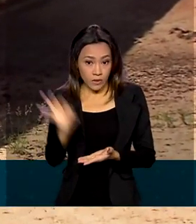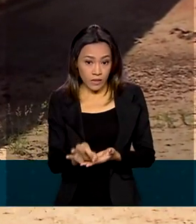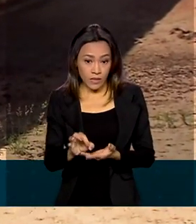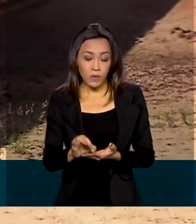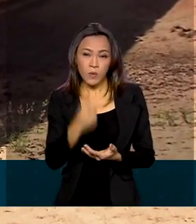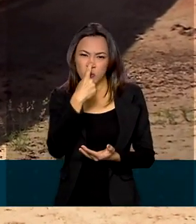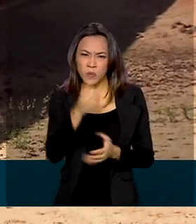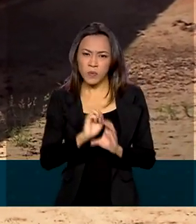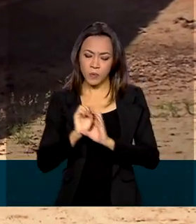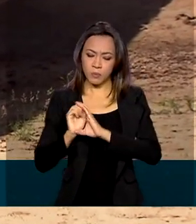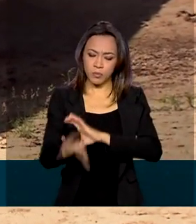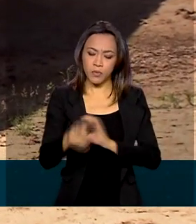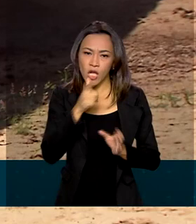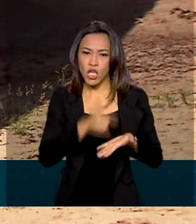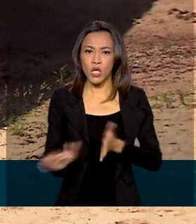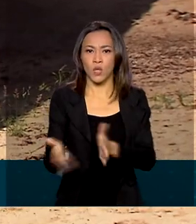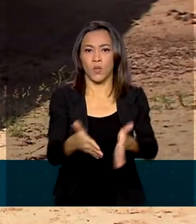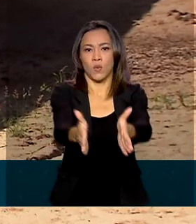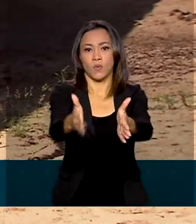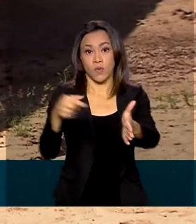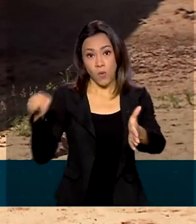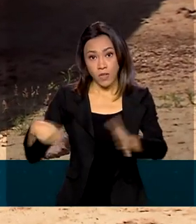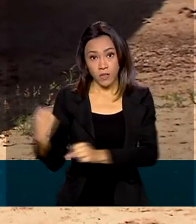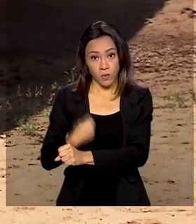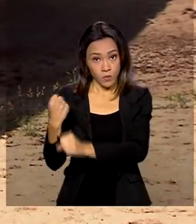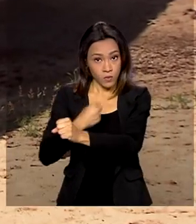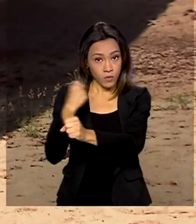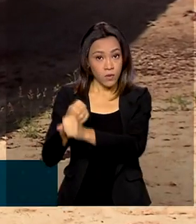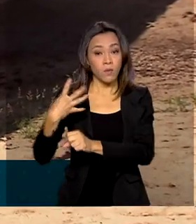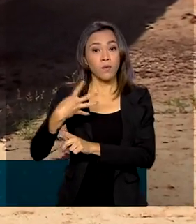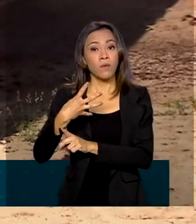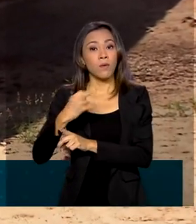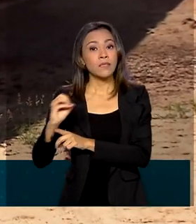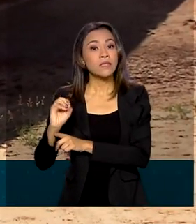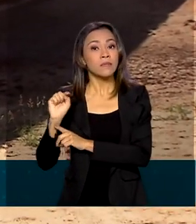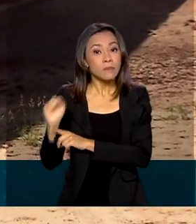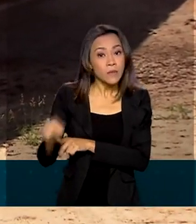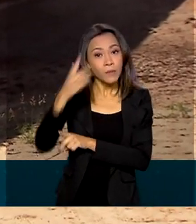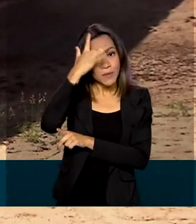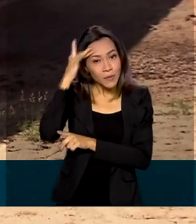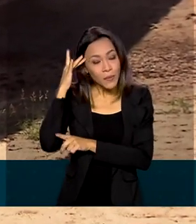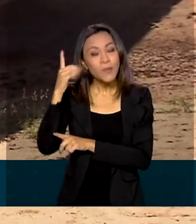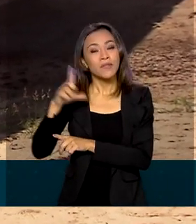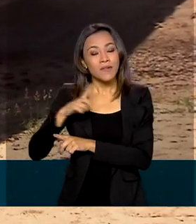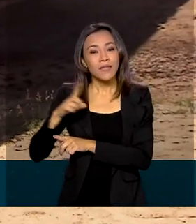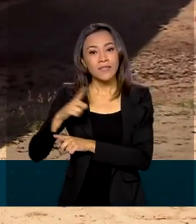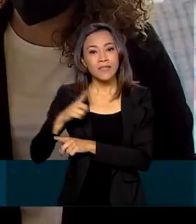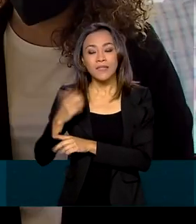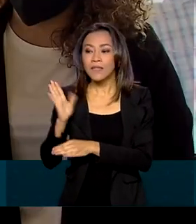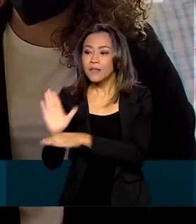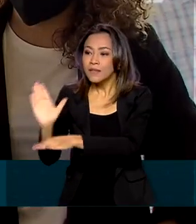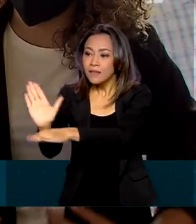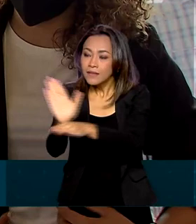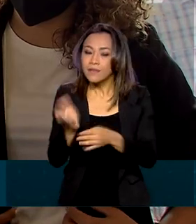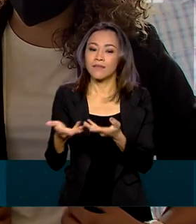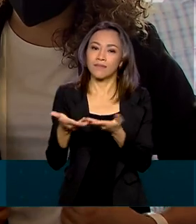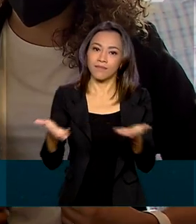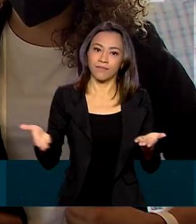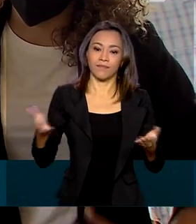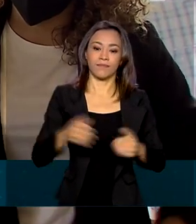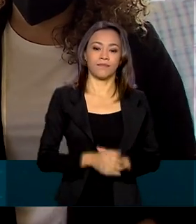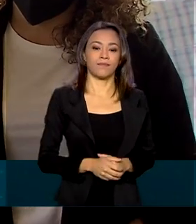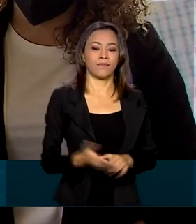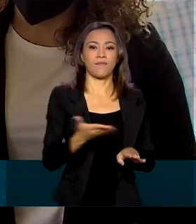jogado dentro dos rios. Com as obras, 400 mil pessoas serão beneficiadas em toda a região. Está há